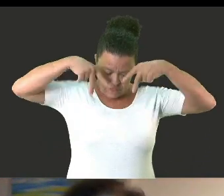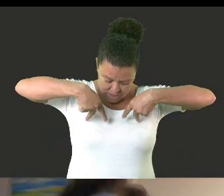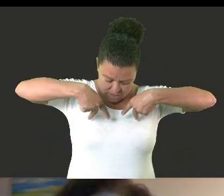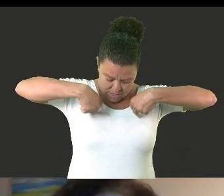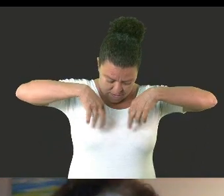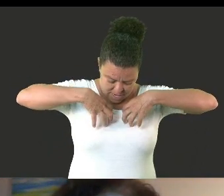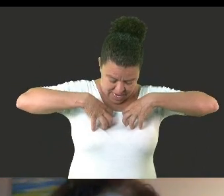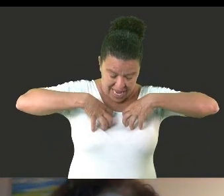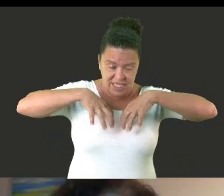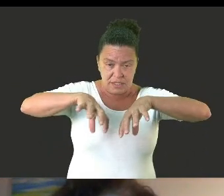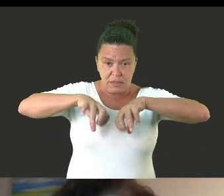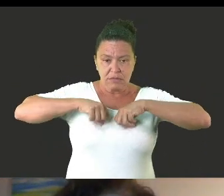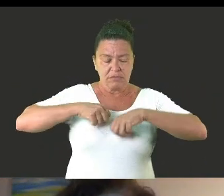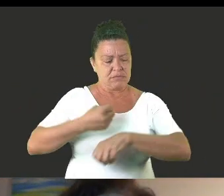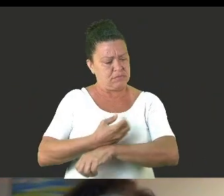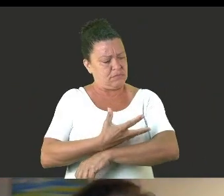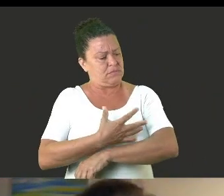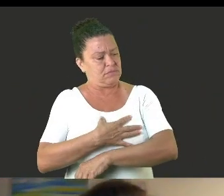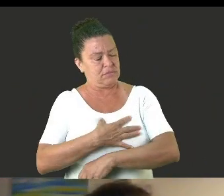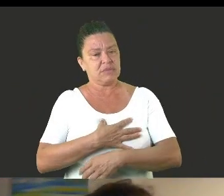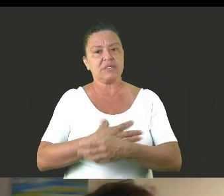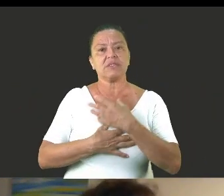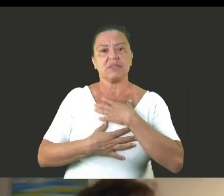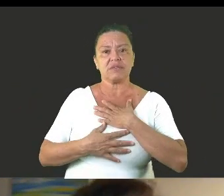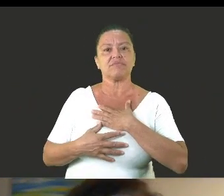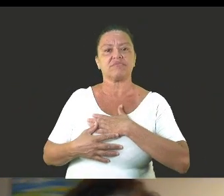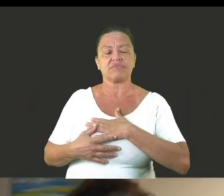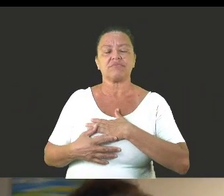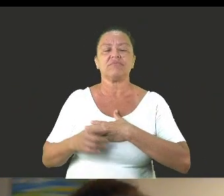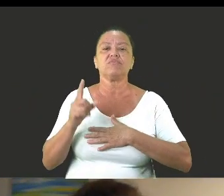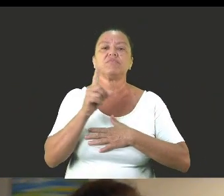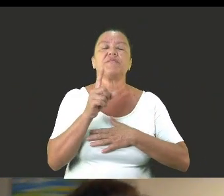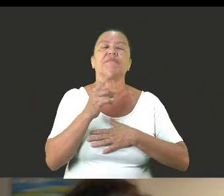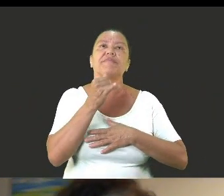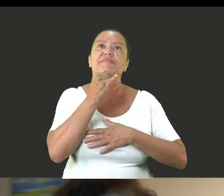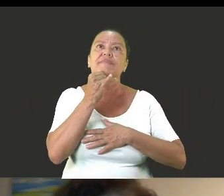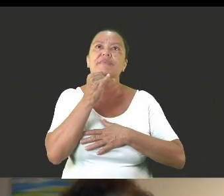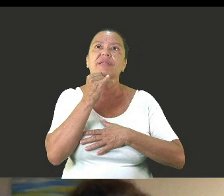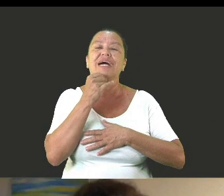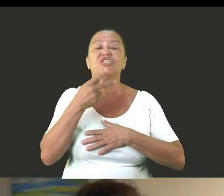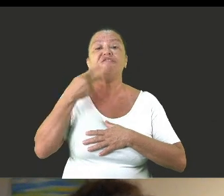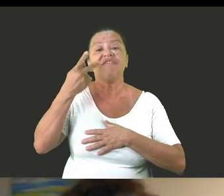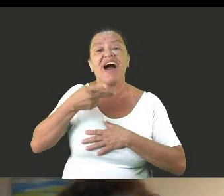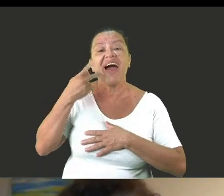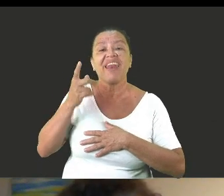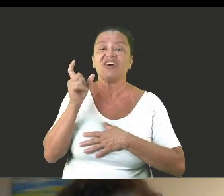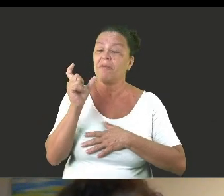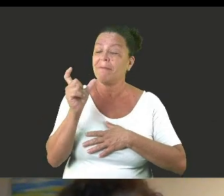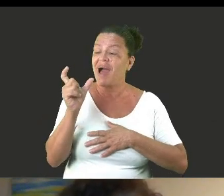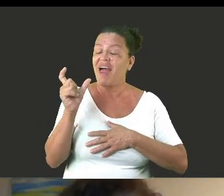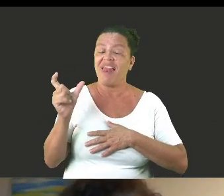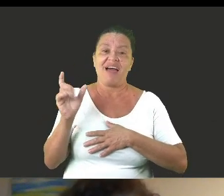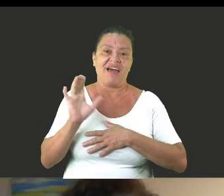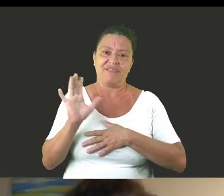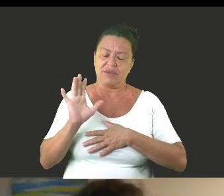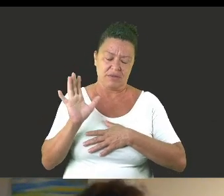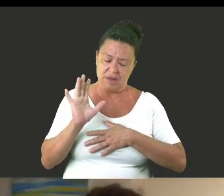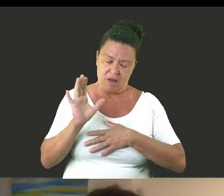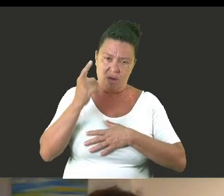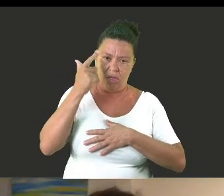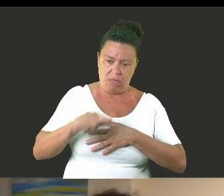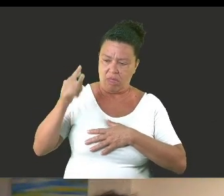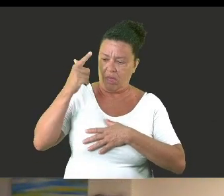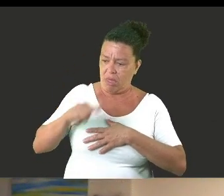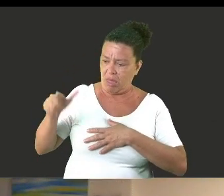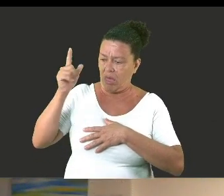de sensações. Não necessariamente através de falas, de palavras repetitivas. Não